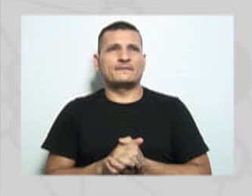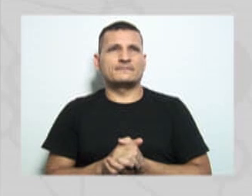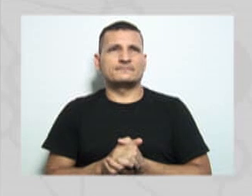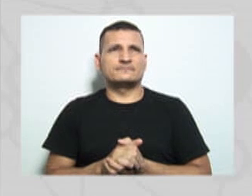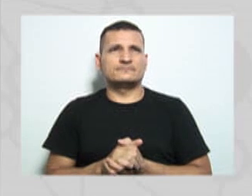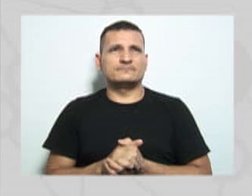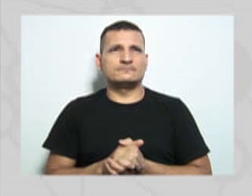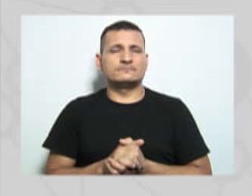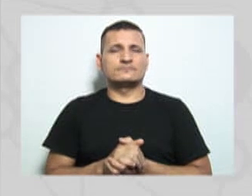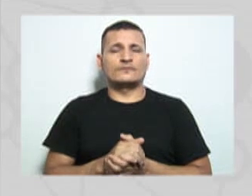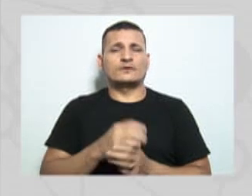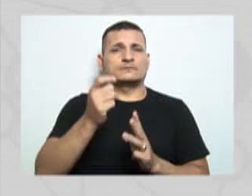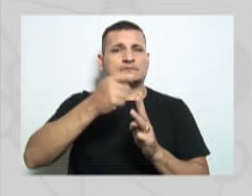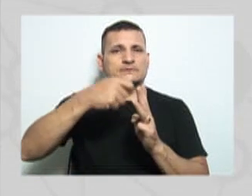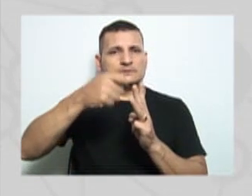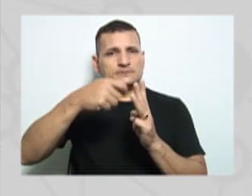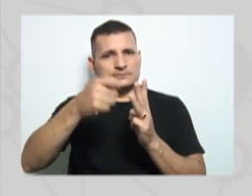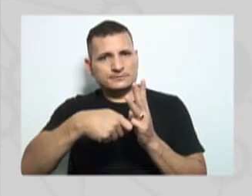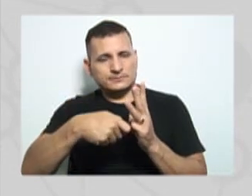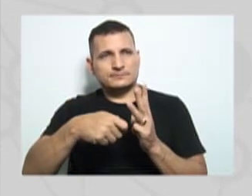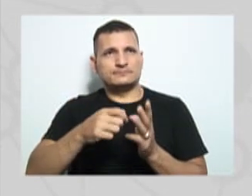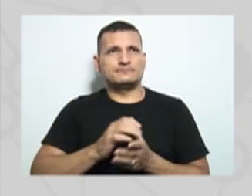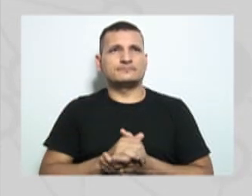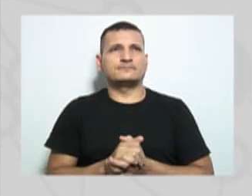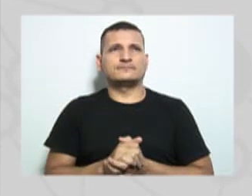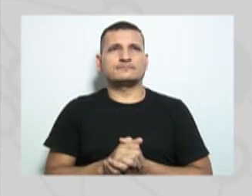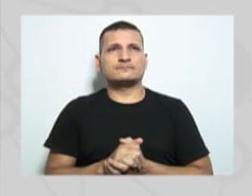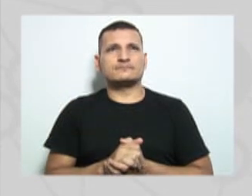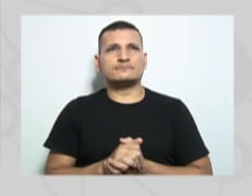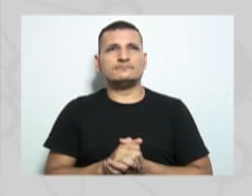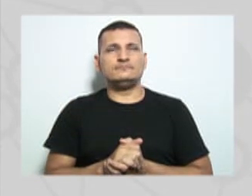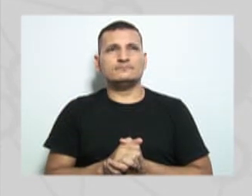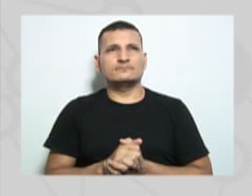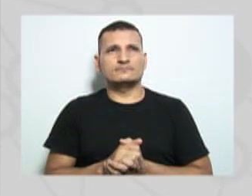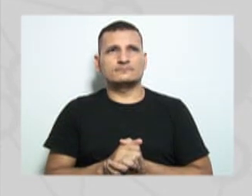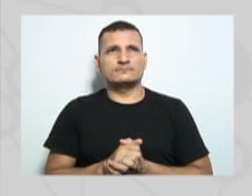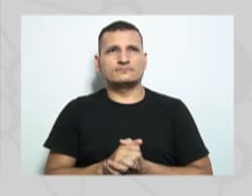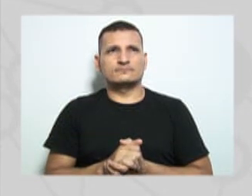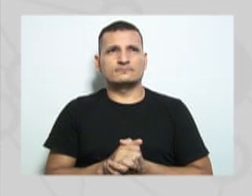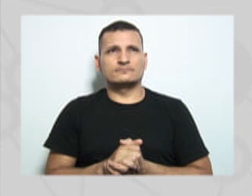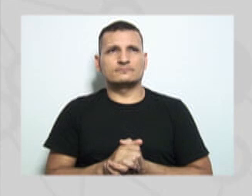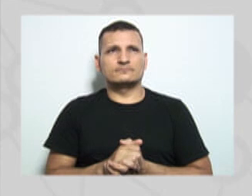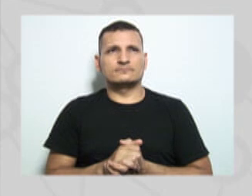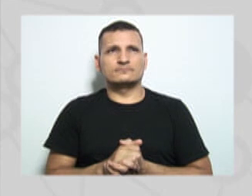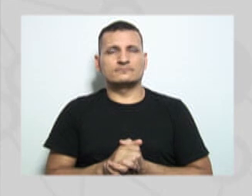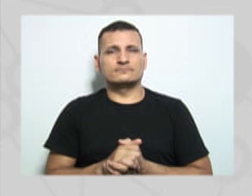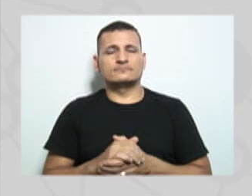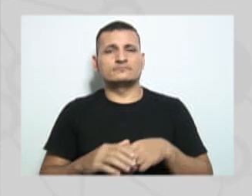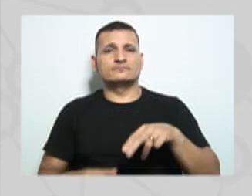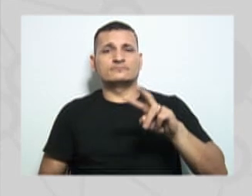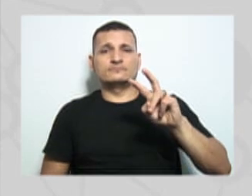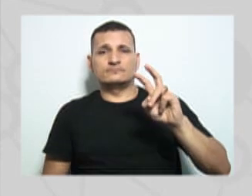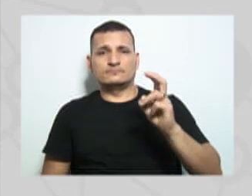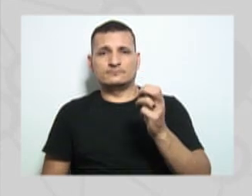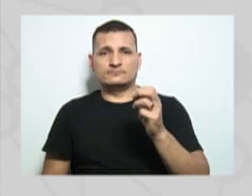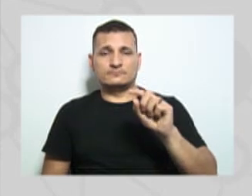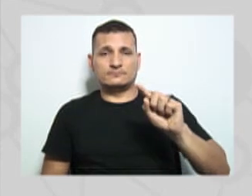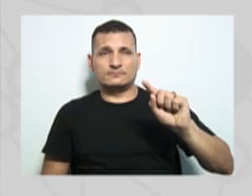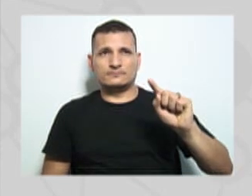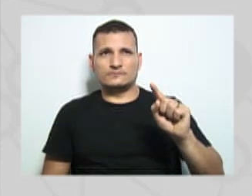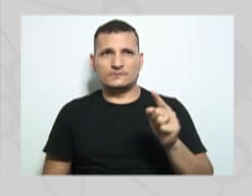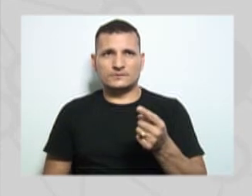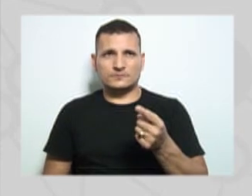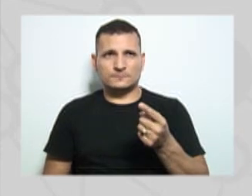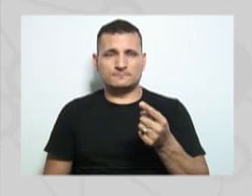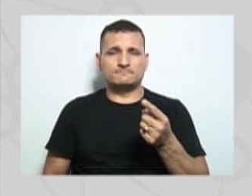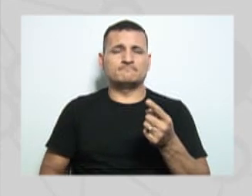Do primeiro trimestre. Vamos lá. Nós tivemos aqui o mesmo valor, 50 mil.